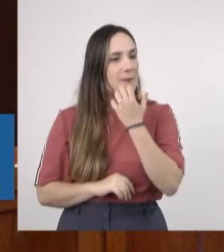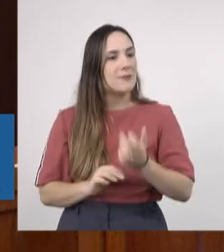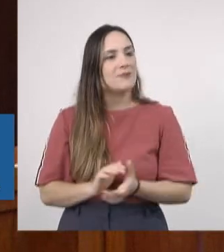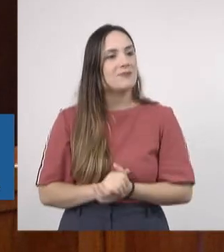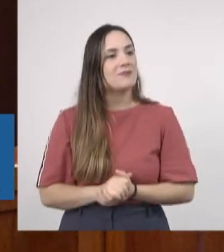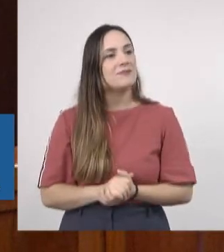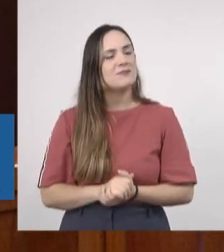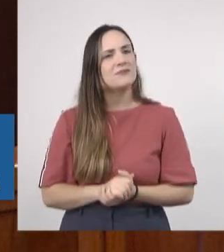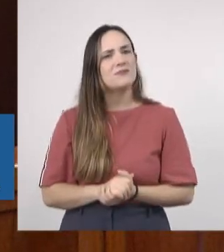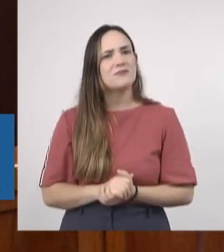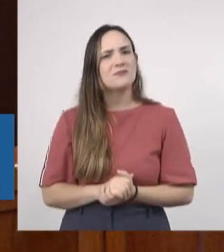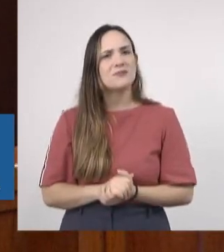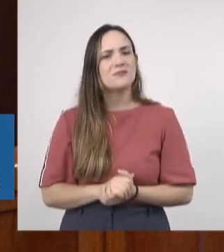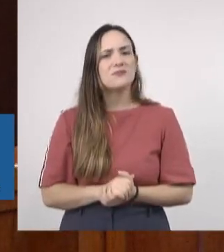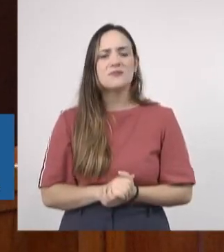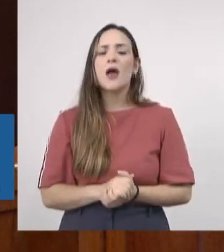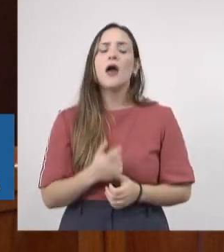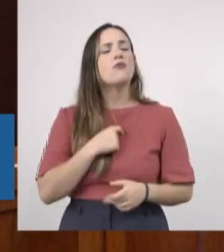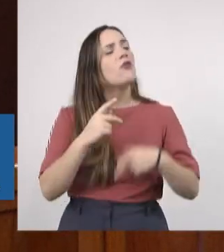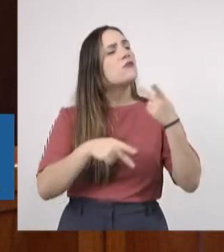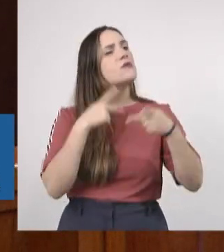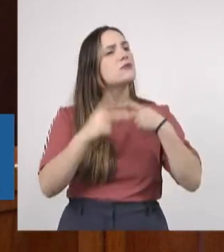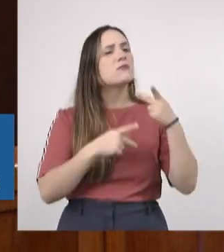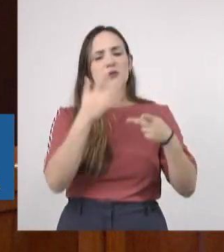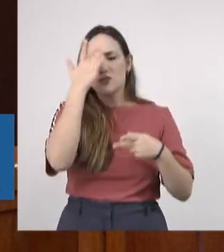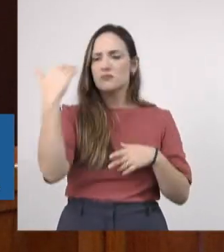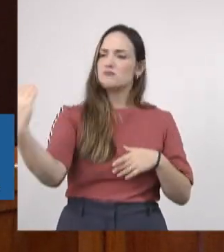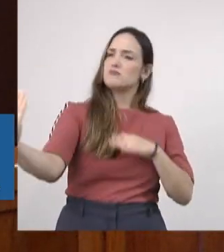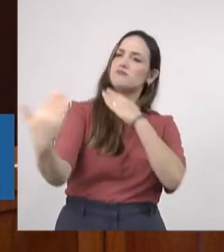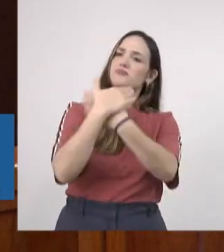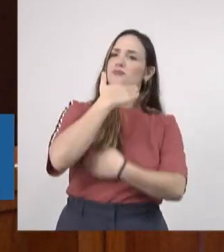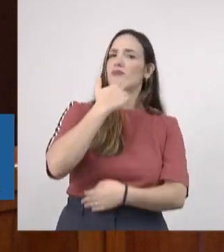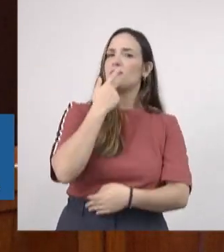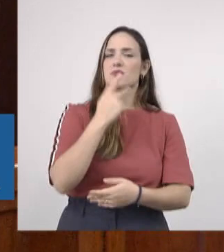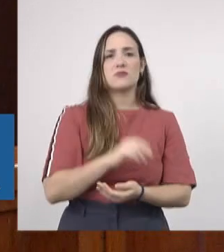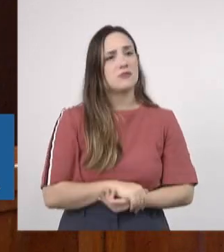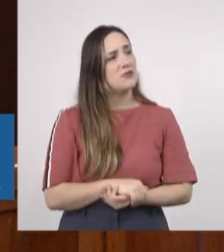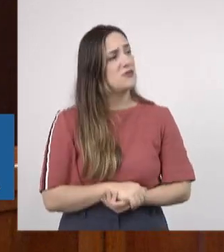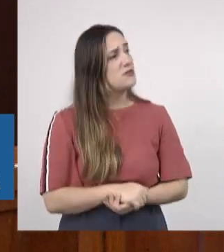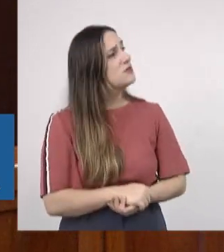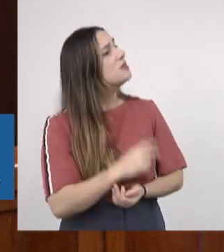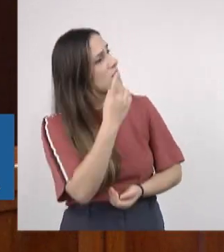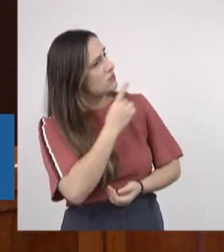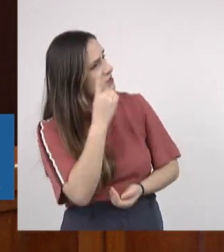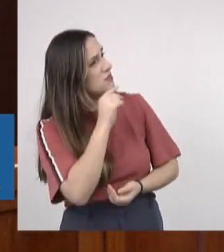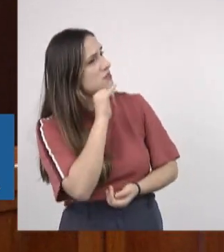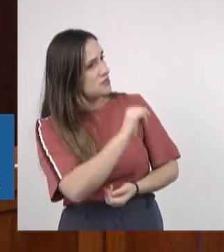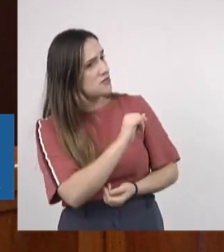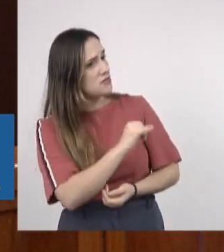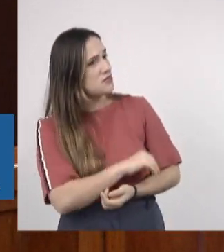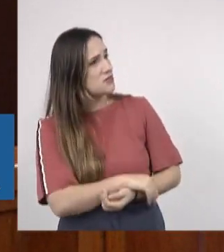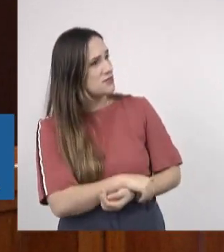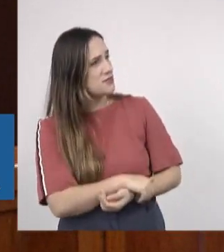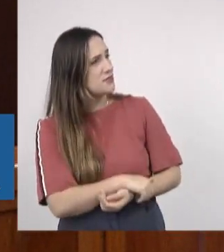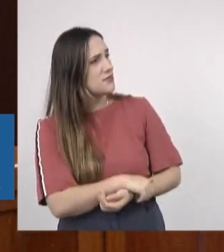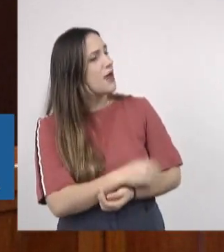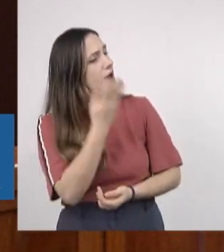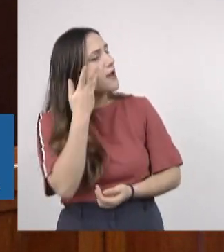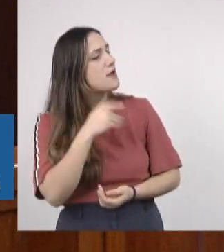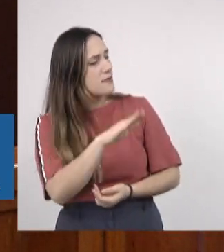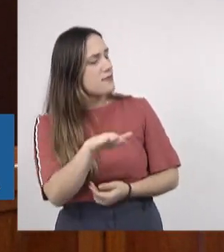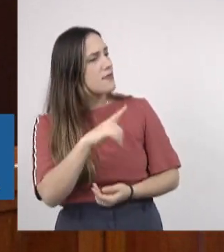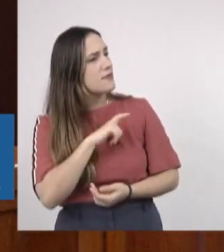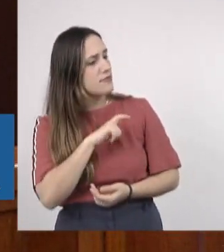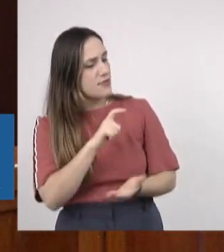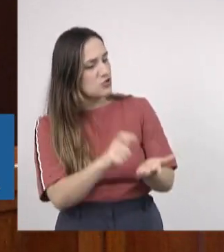e fui interrompido por uma pessoa que me falou: deputado, se a criança tivesse título de eleitor,